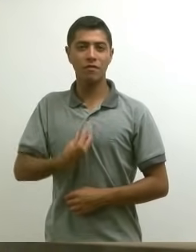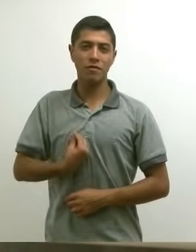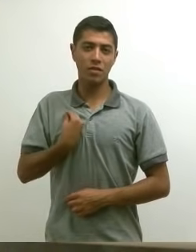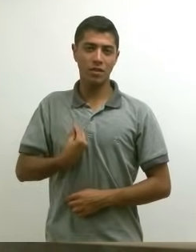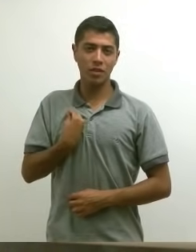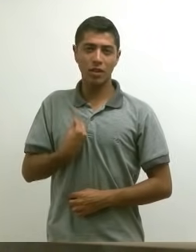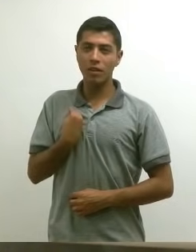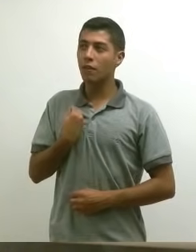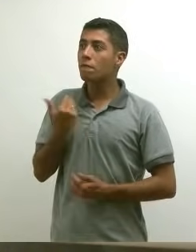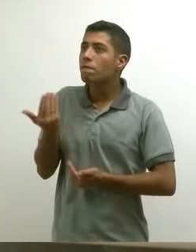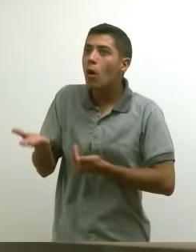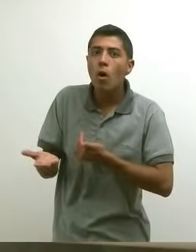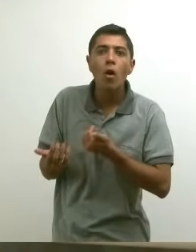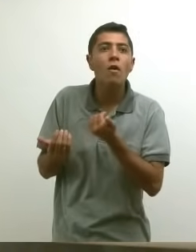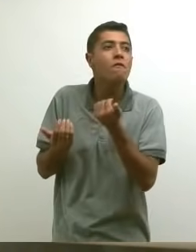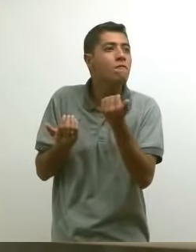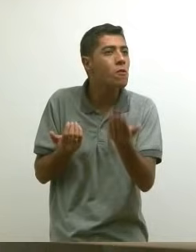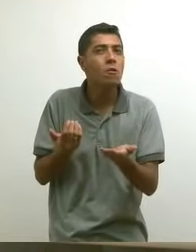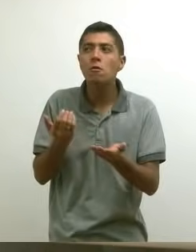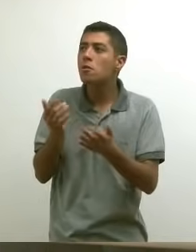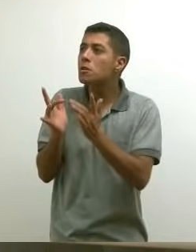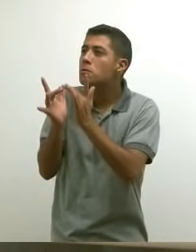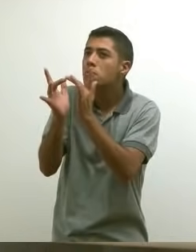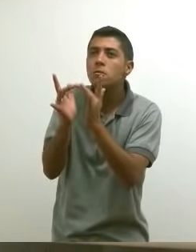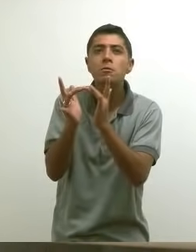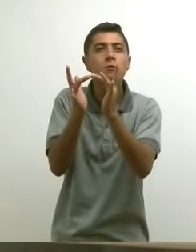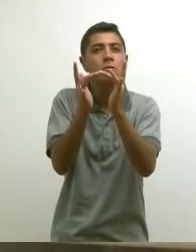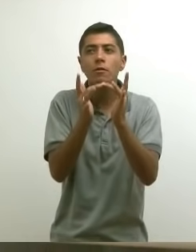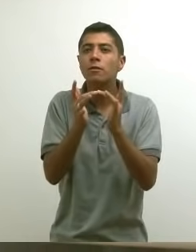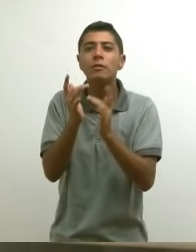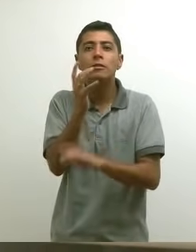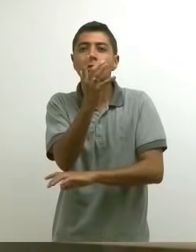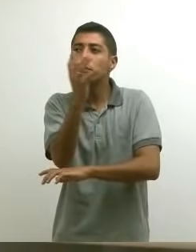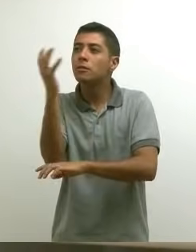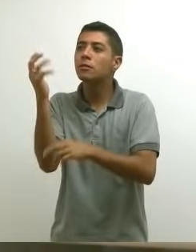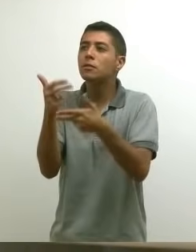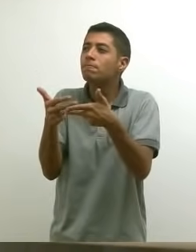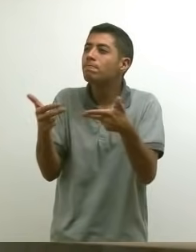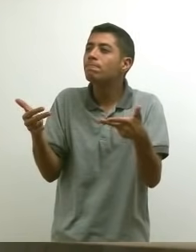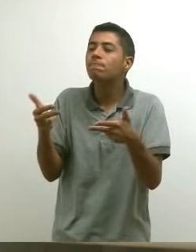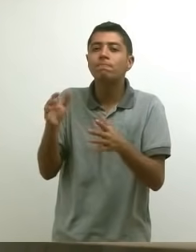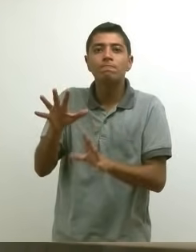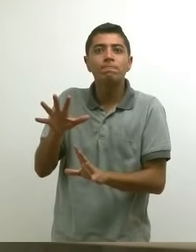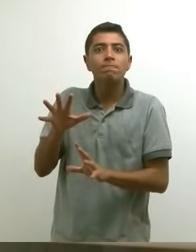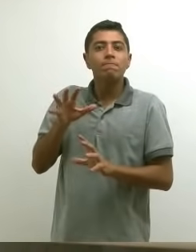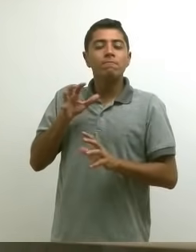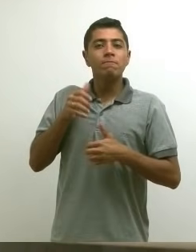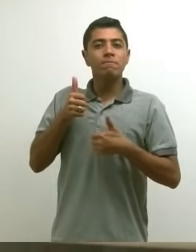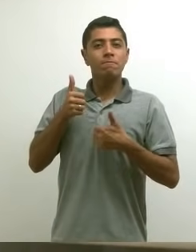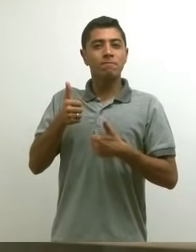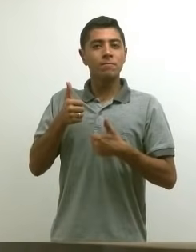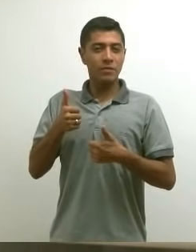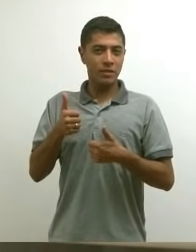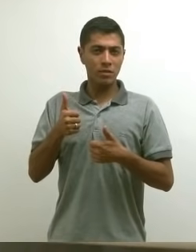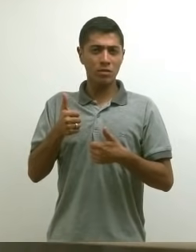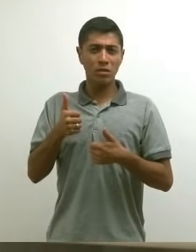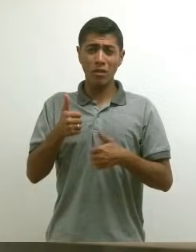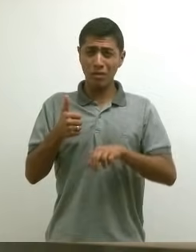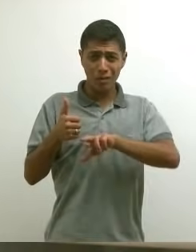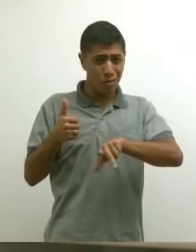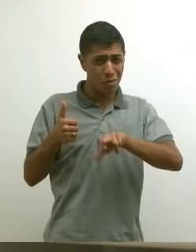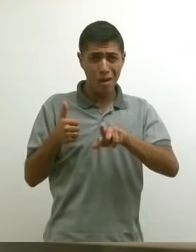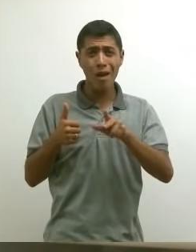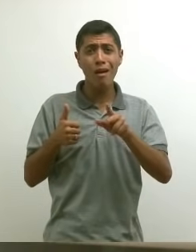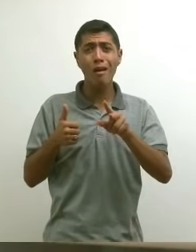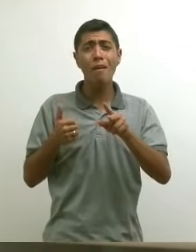alérgicas então tá provado que o estilo de educação pode fazer a criança fica mais alérgica ou menos alérgica não tem nada com genética